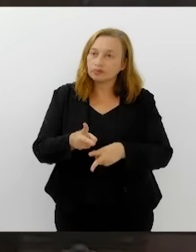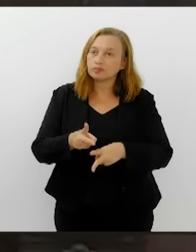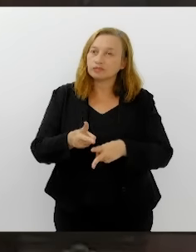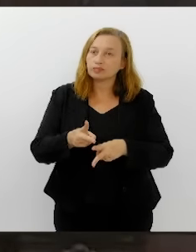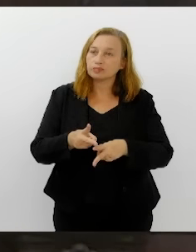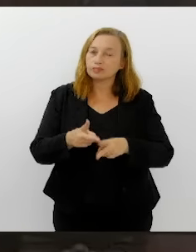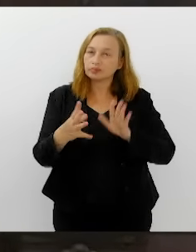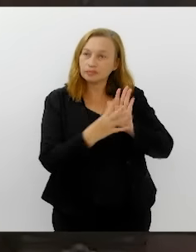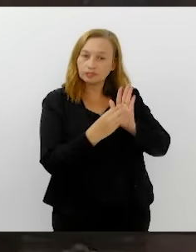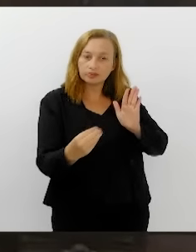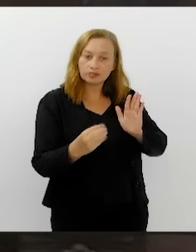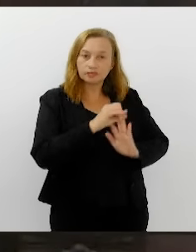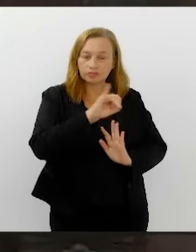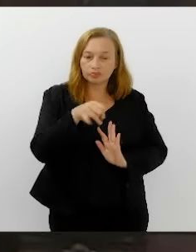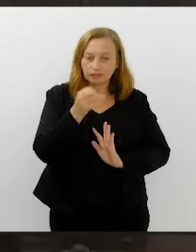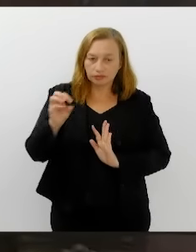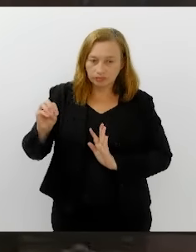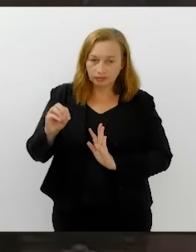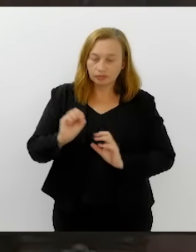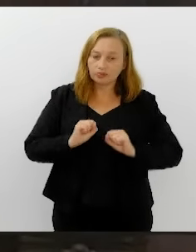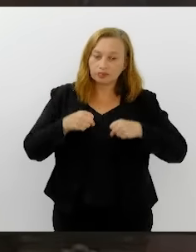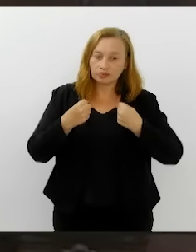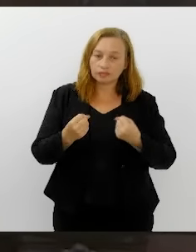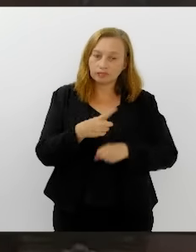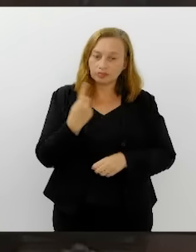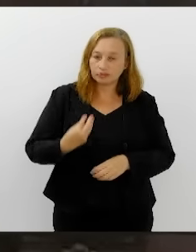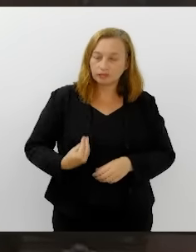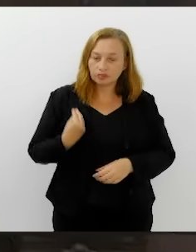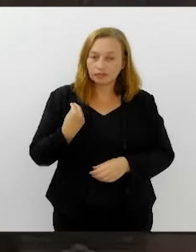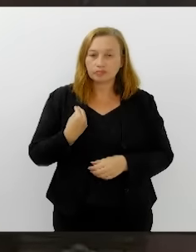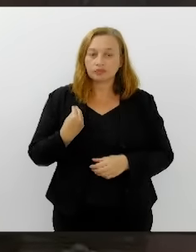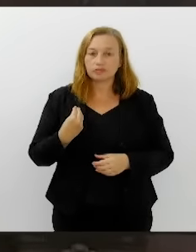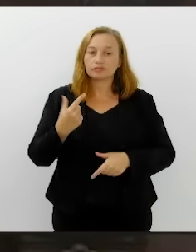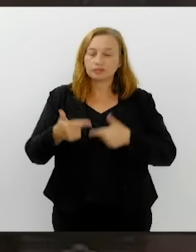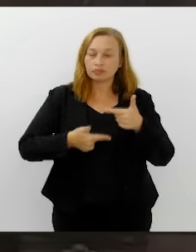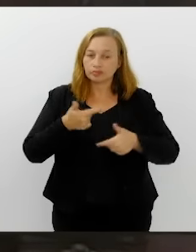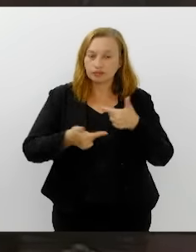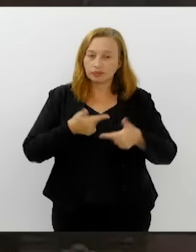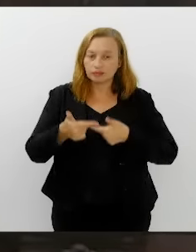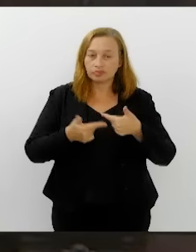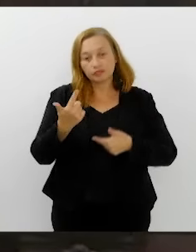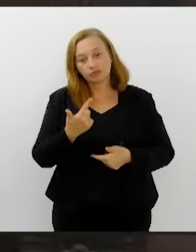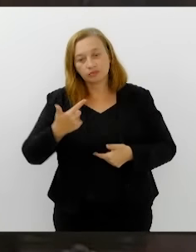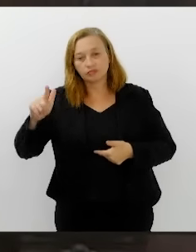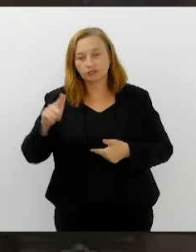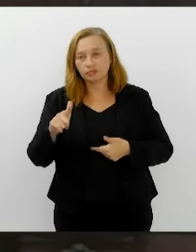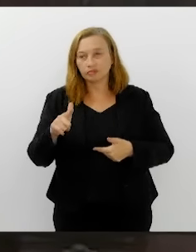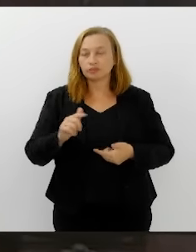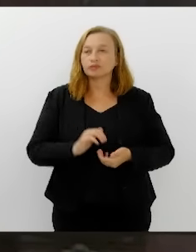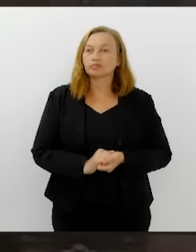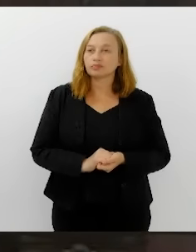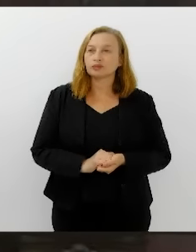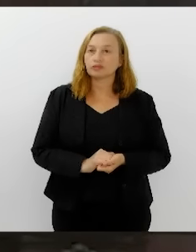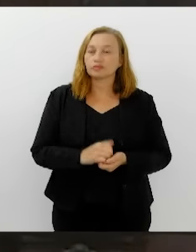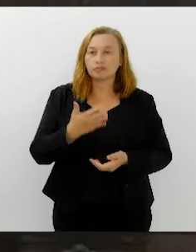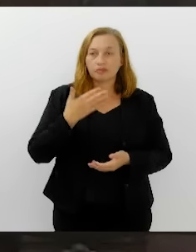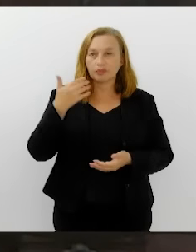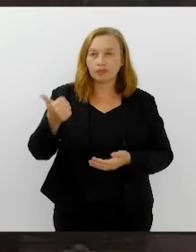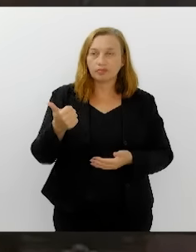exemplo do Monsenhor Clá, dedicando nossas vidas ao serviço dos outros e à promoção de um mundo mais